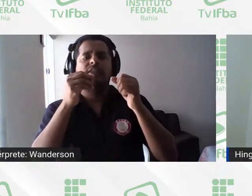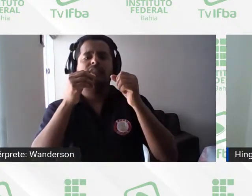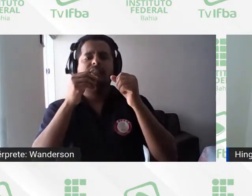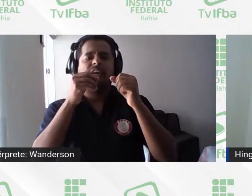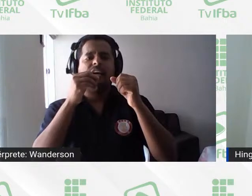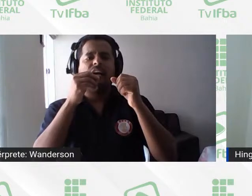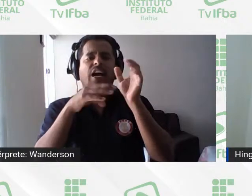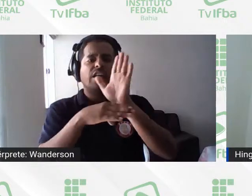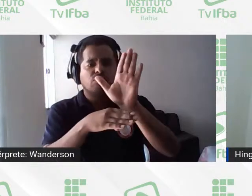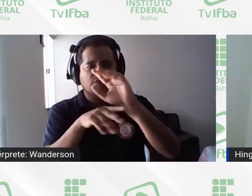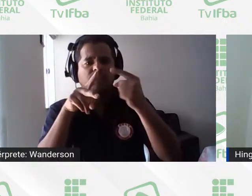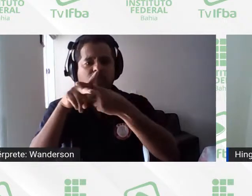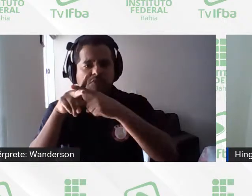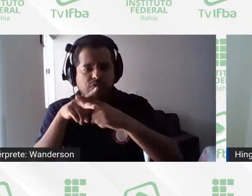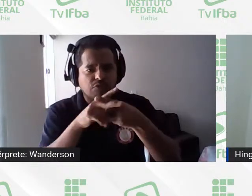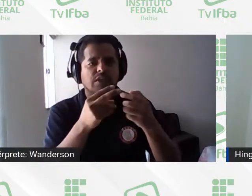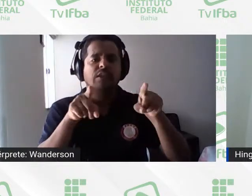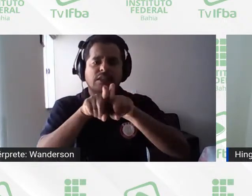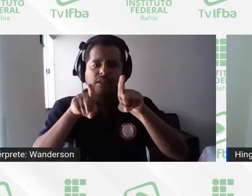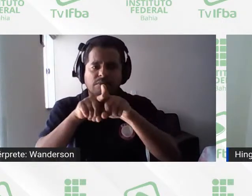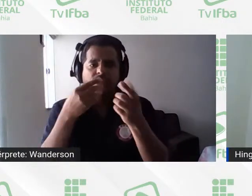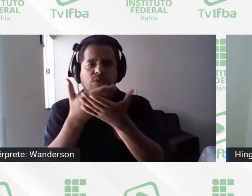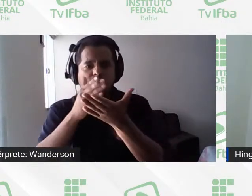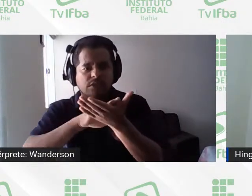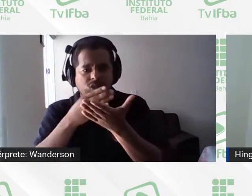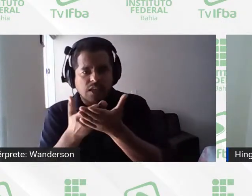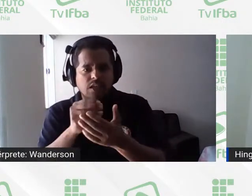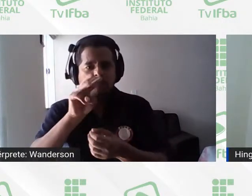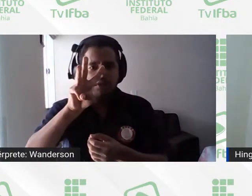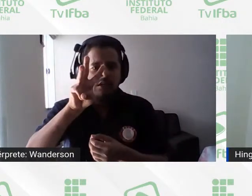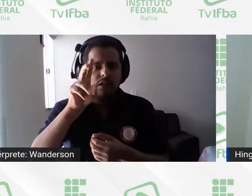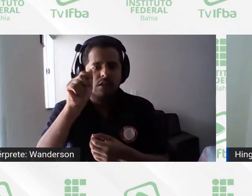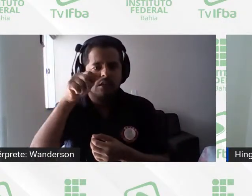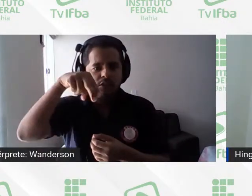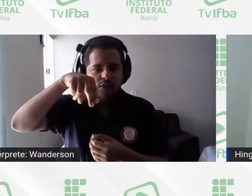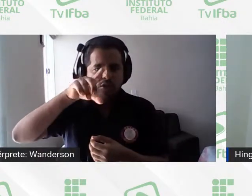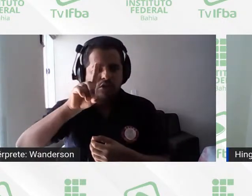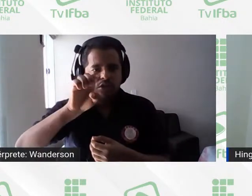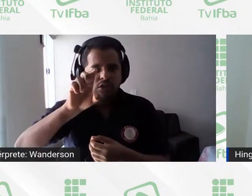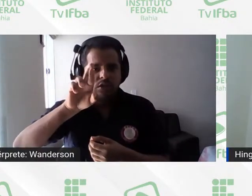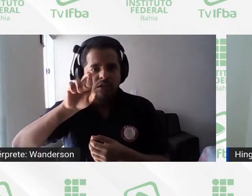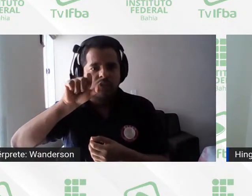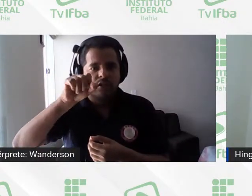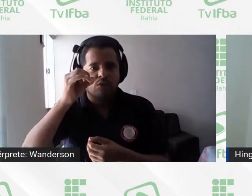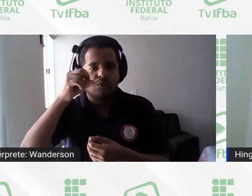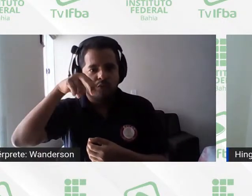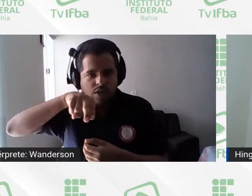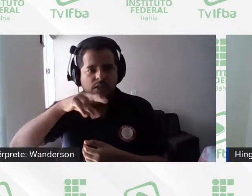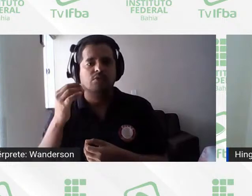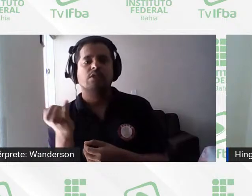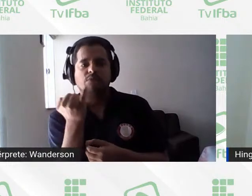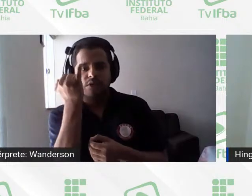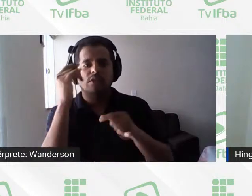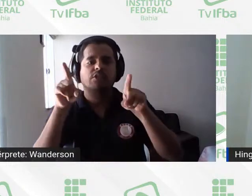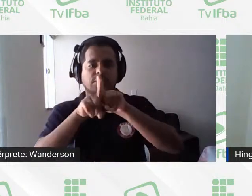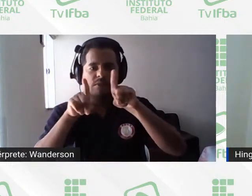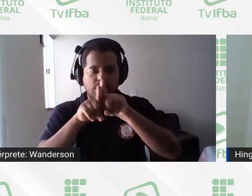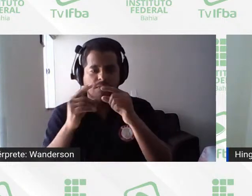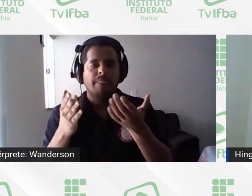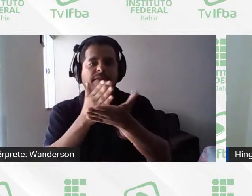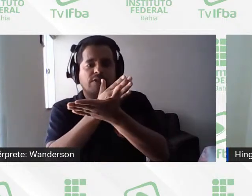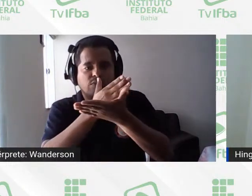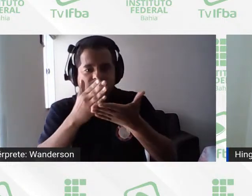técnico, como também o nosso intérprete, o Anderson. Muito importante também.